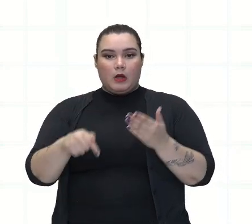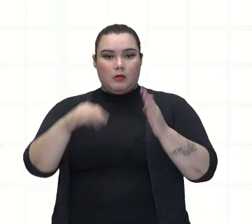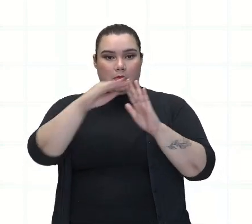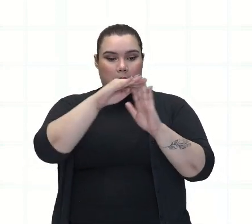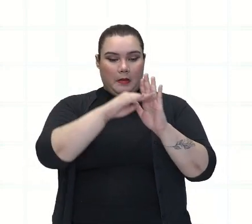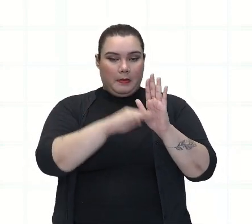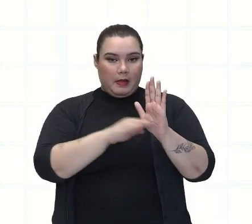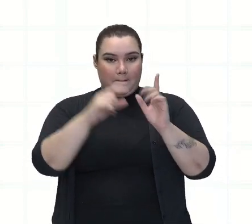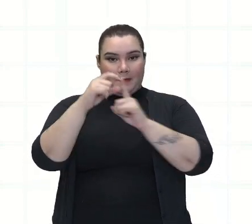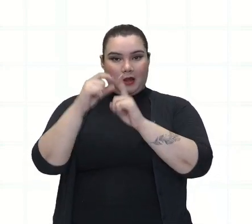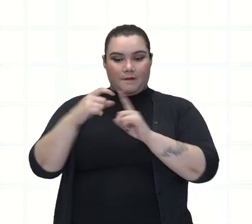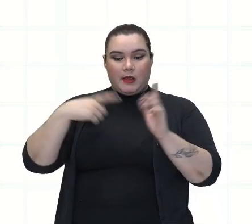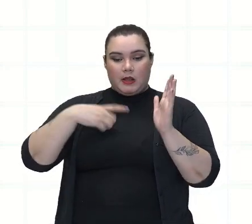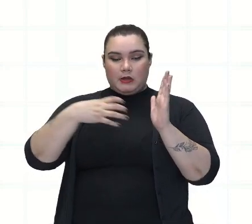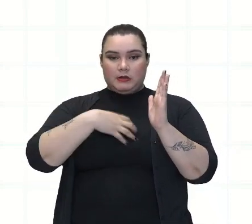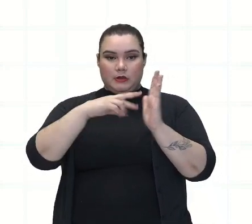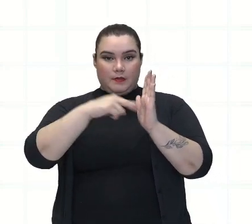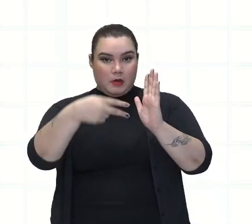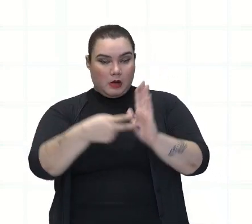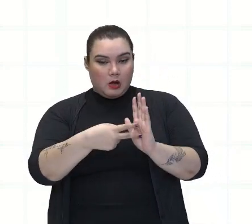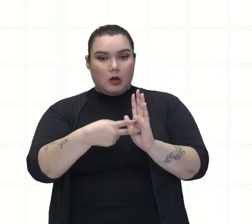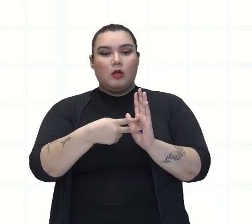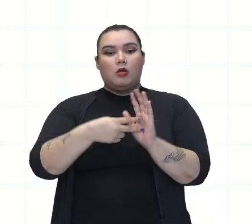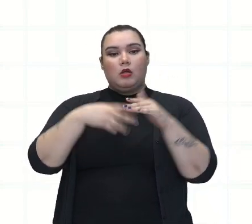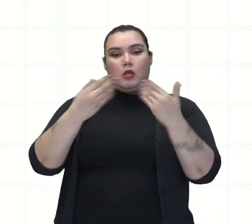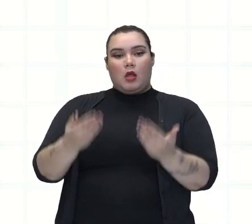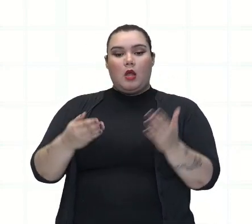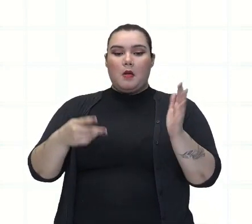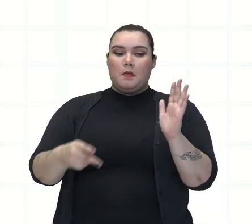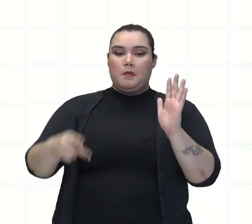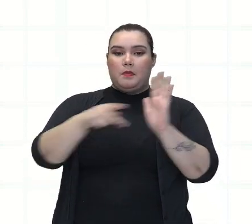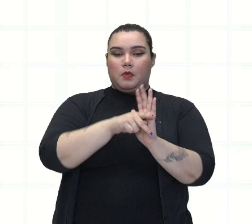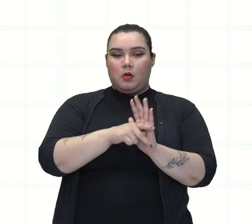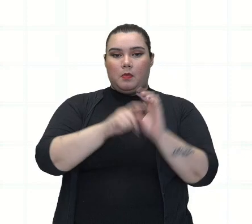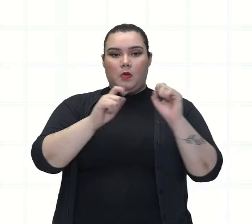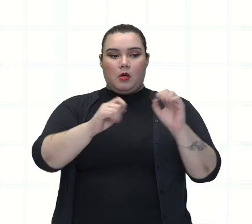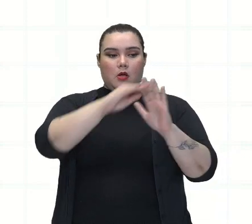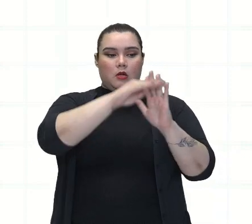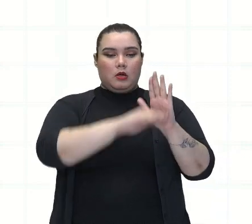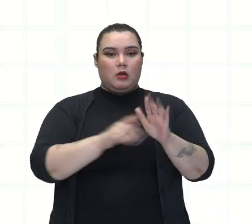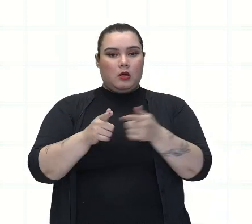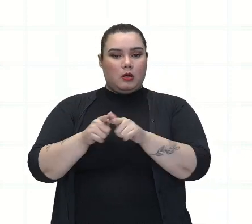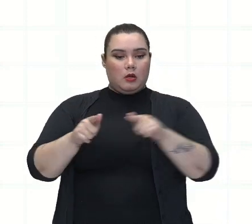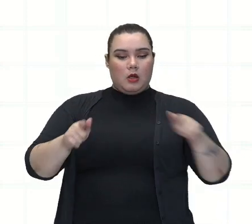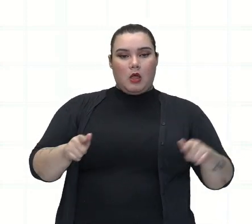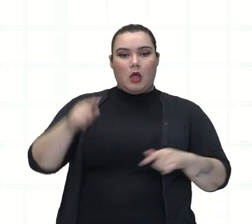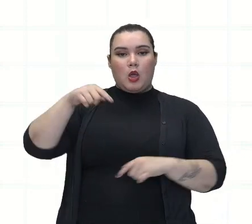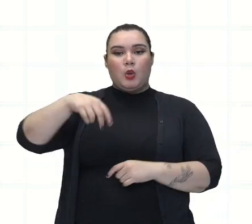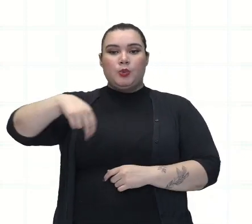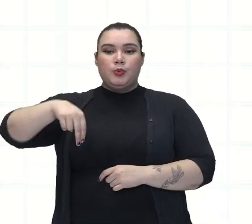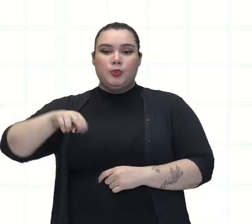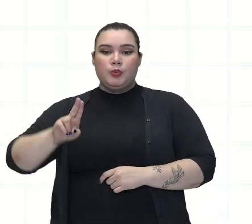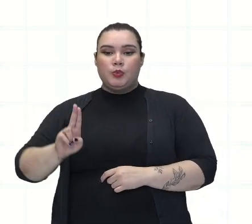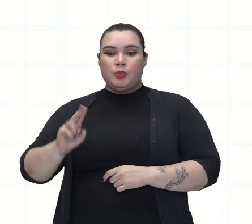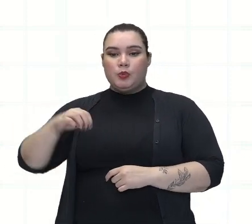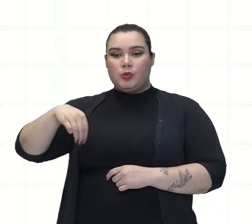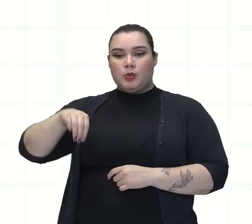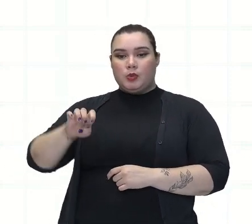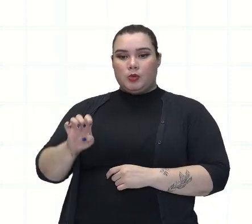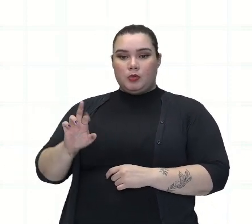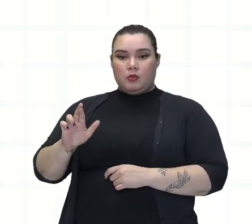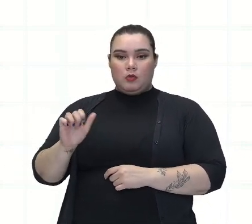carga semântica de quantidade vai pertencer aí aos numerais,